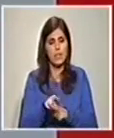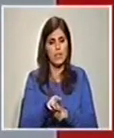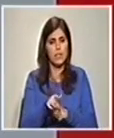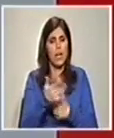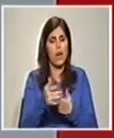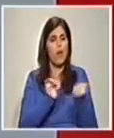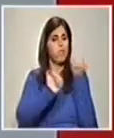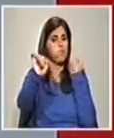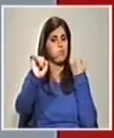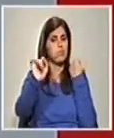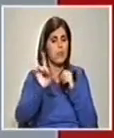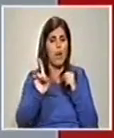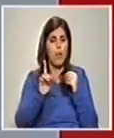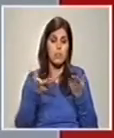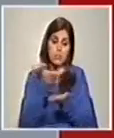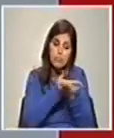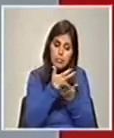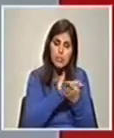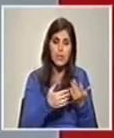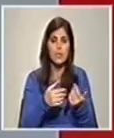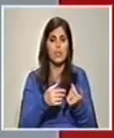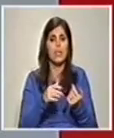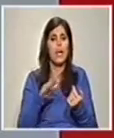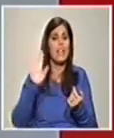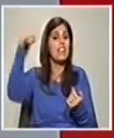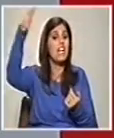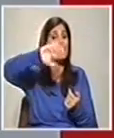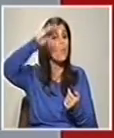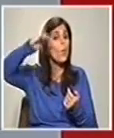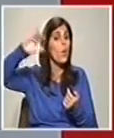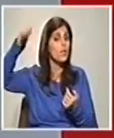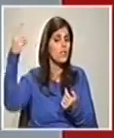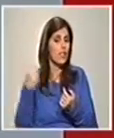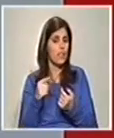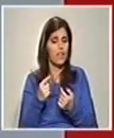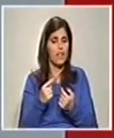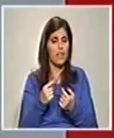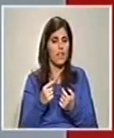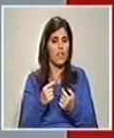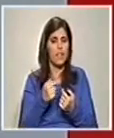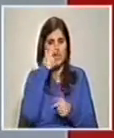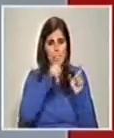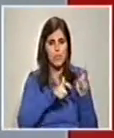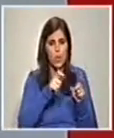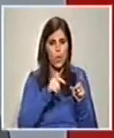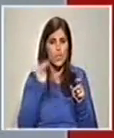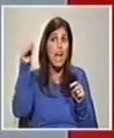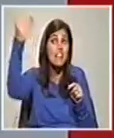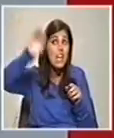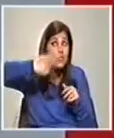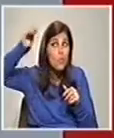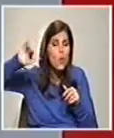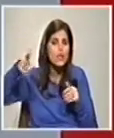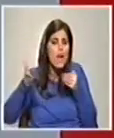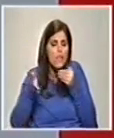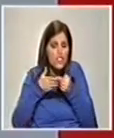costas voltadas e a trabalharmos cada um por sua conta, não é? Em Trás-os-Montes, que havia muito esta coisa de as pessoas estão atrás dos montes, literalmente, e portanto estavam